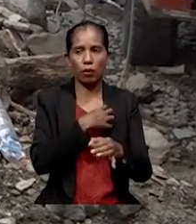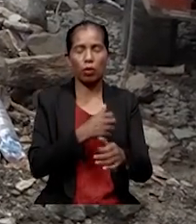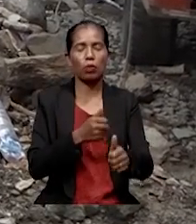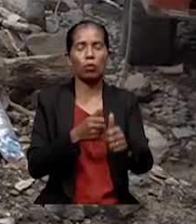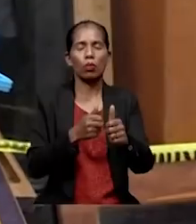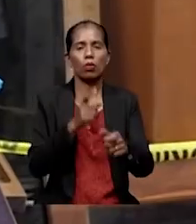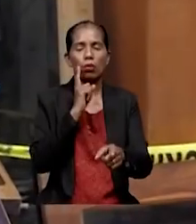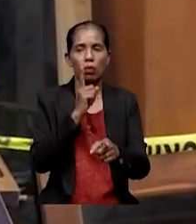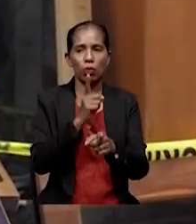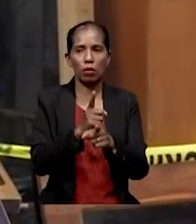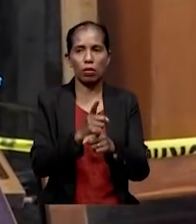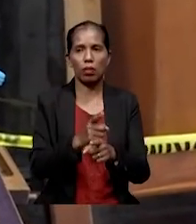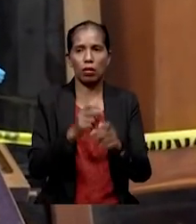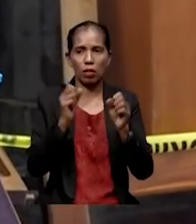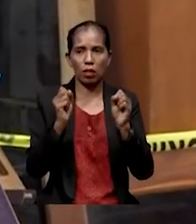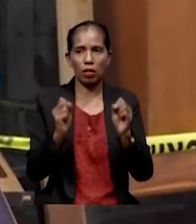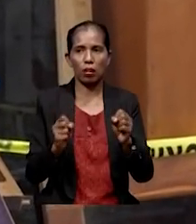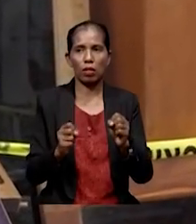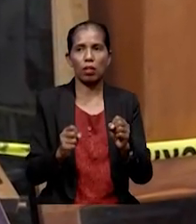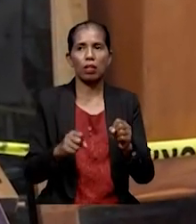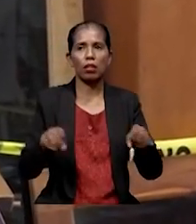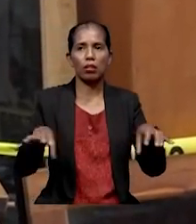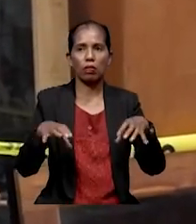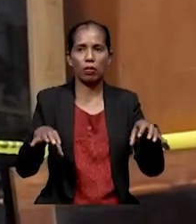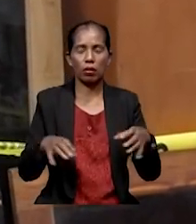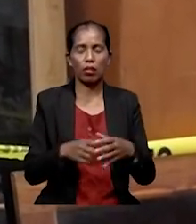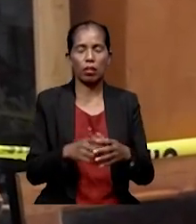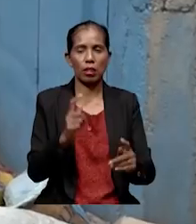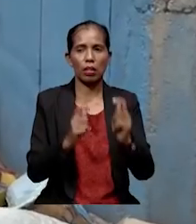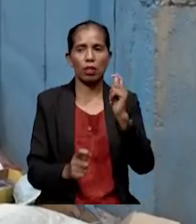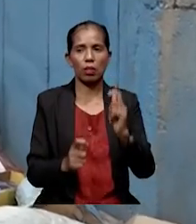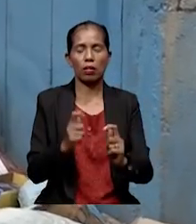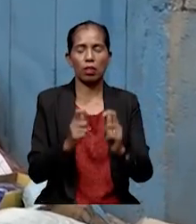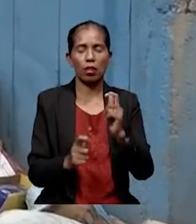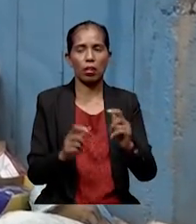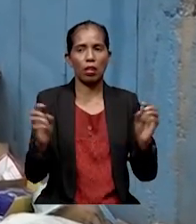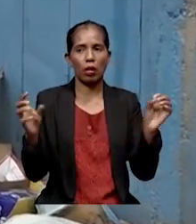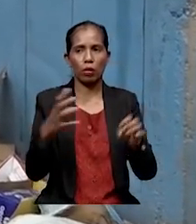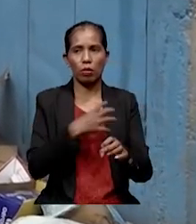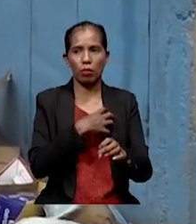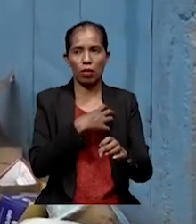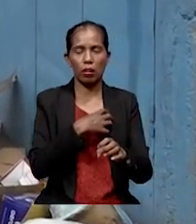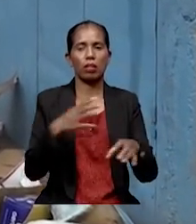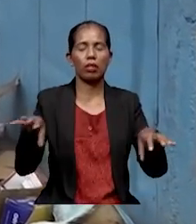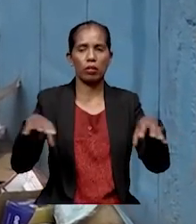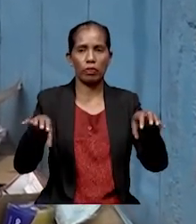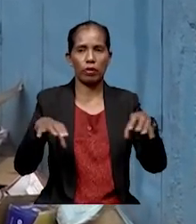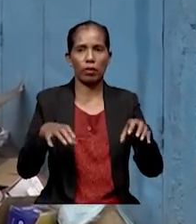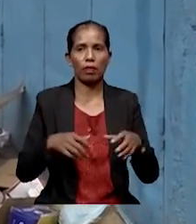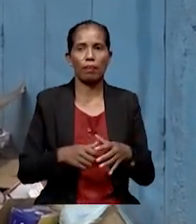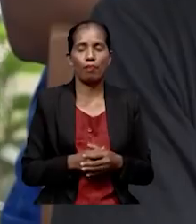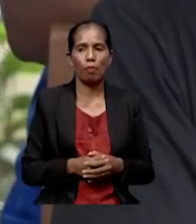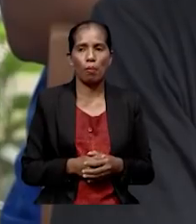tuirolos e execução refere, tem-se serviço oficial tribunal nian, laos polícia ne serviço. Tuir